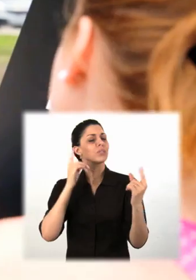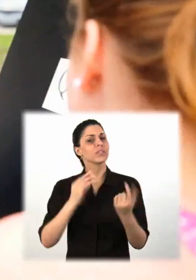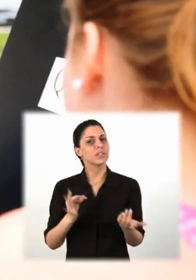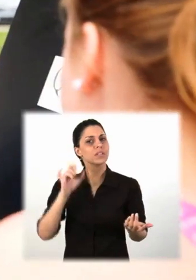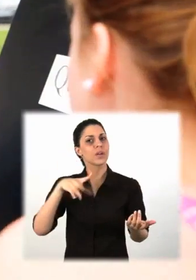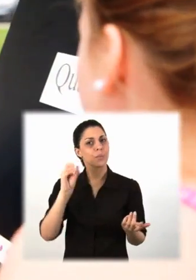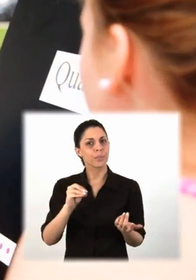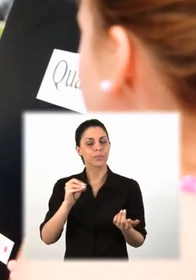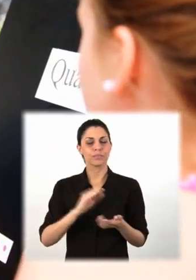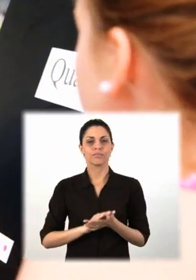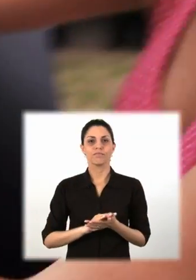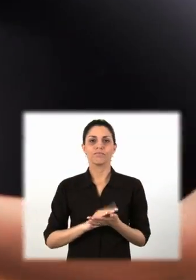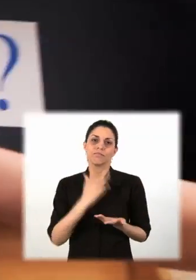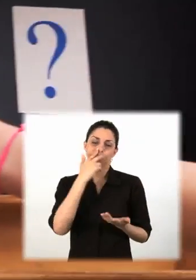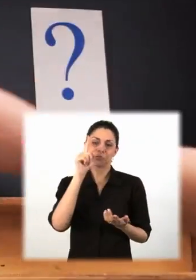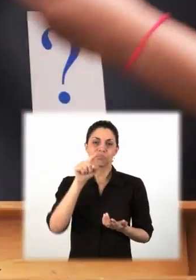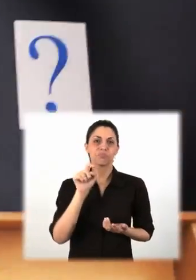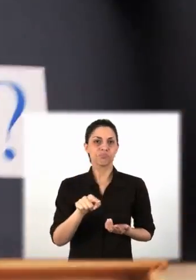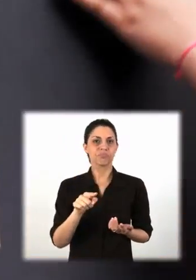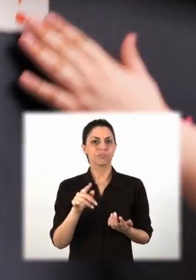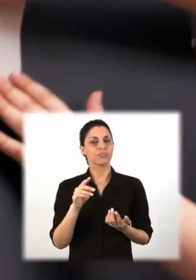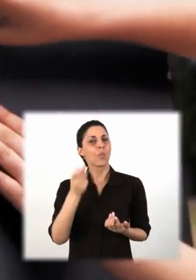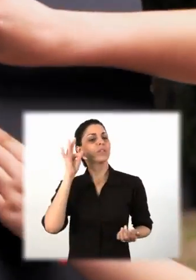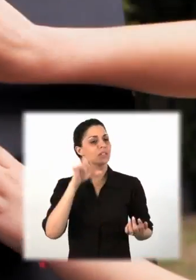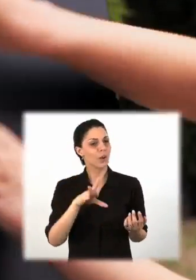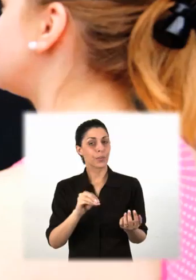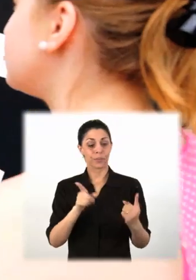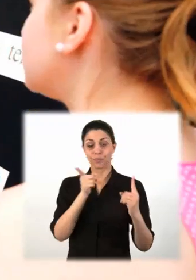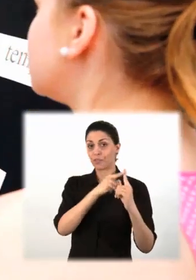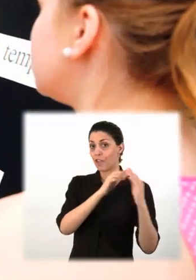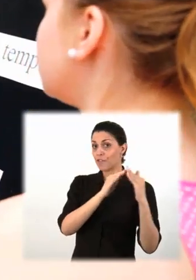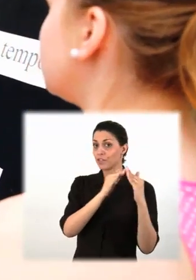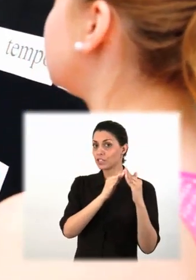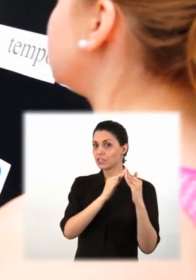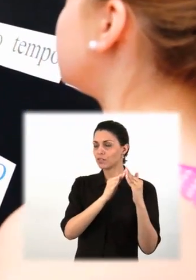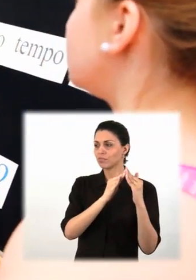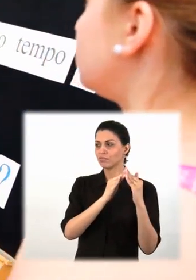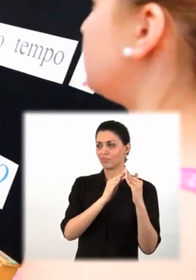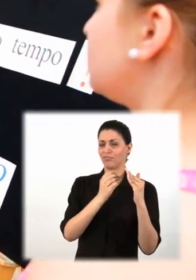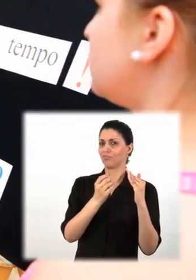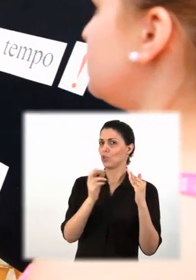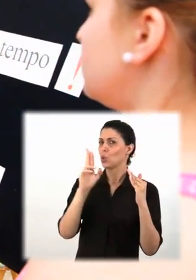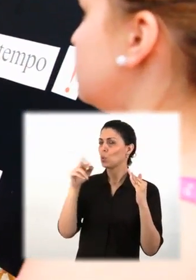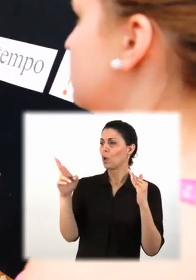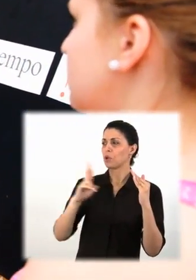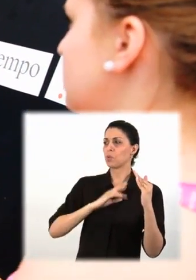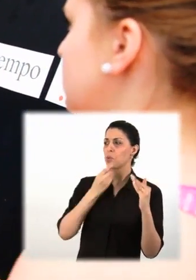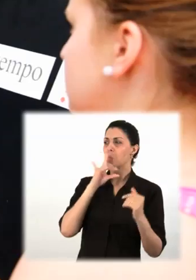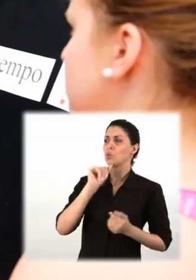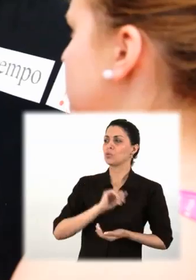tempo? Afirmou com veemência. Quanto tempo? Que saudade. Não sei o quê. Exclamação. O vizinho, que nunca tinha o bom dia